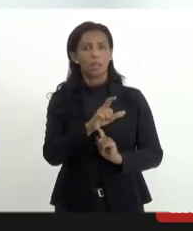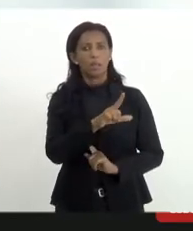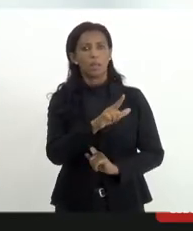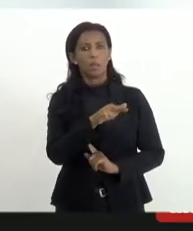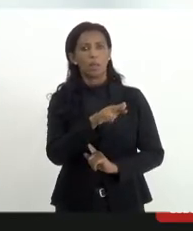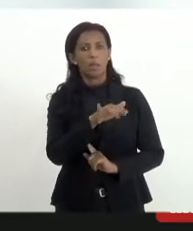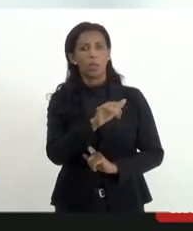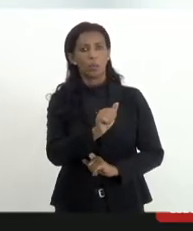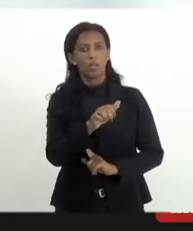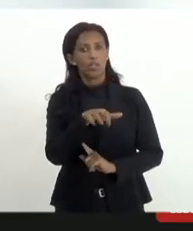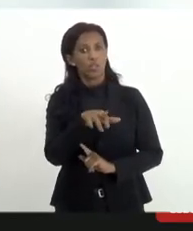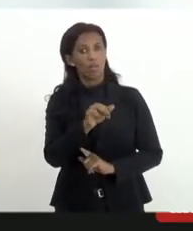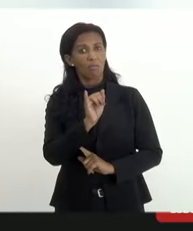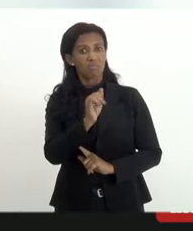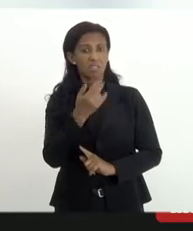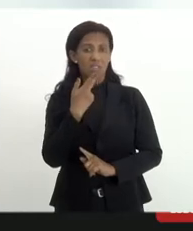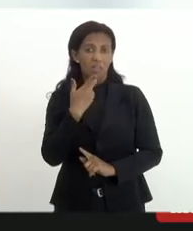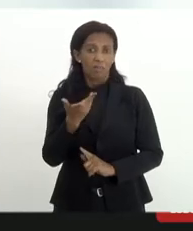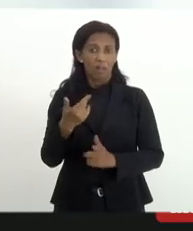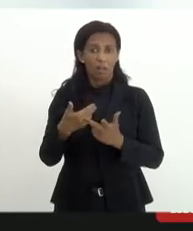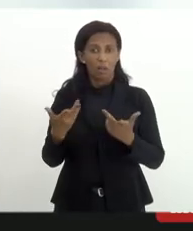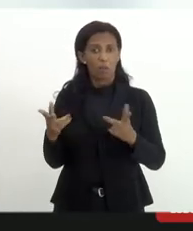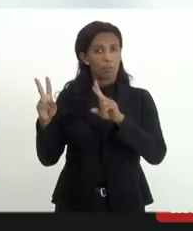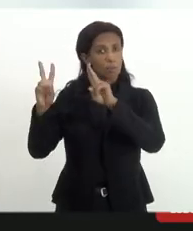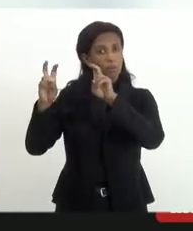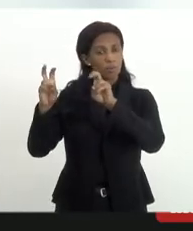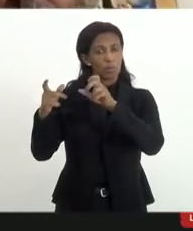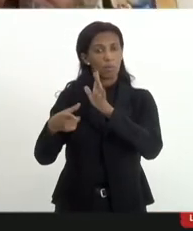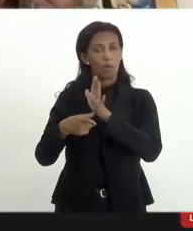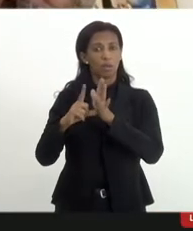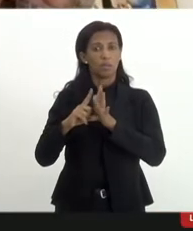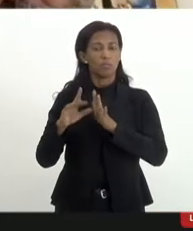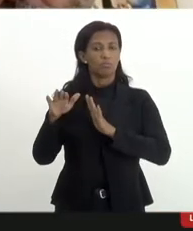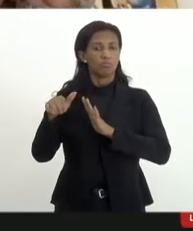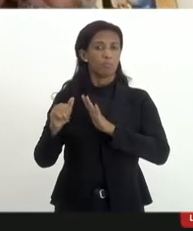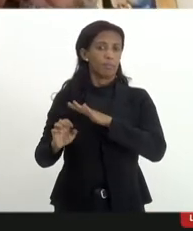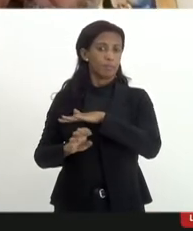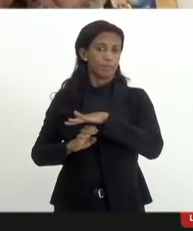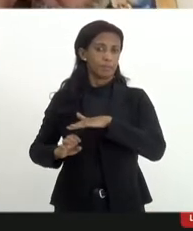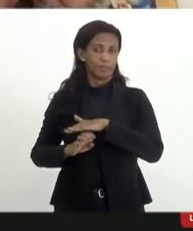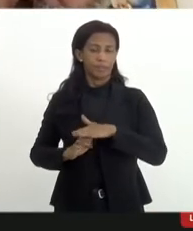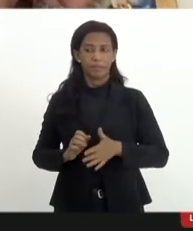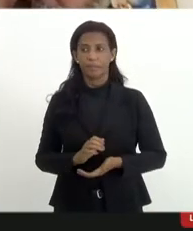dar alguma contribuição sobre esse tema antes de passar para a concessionária.